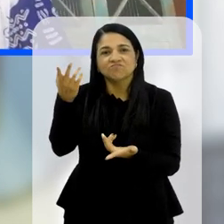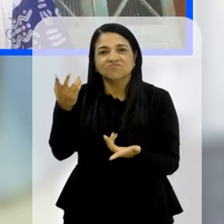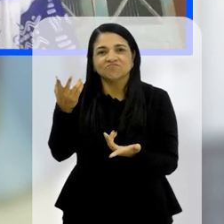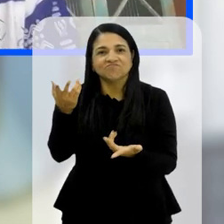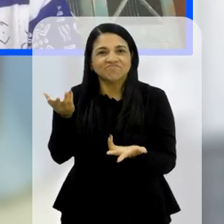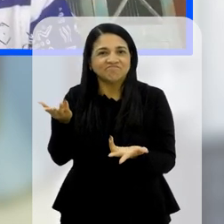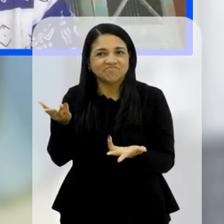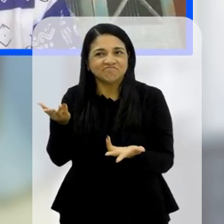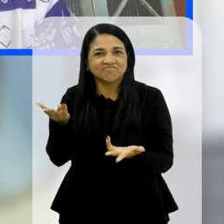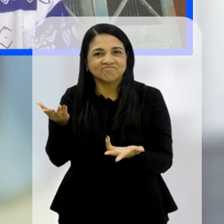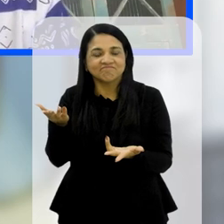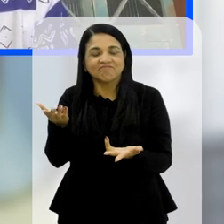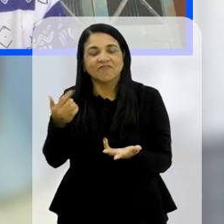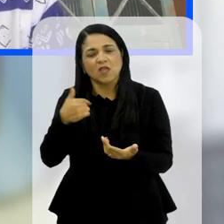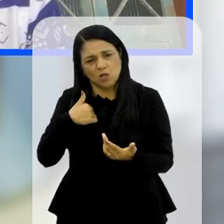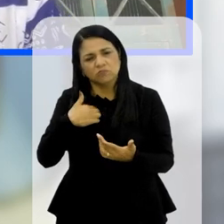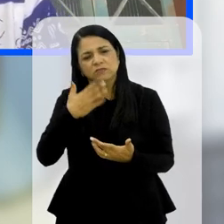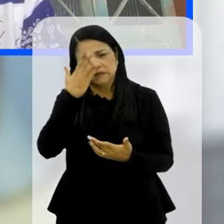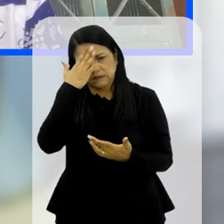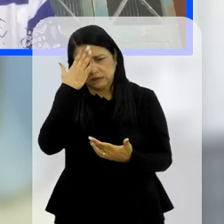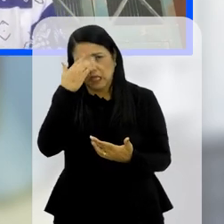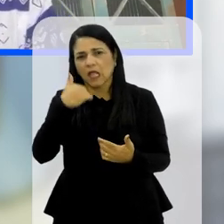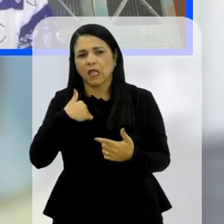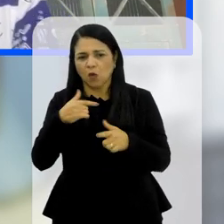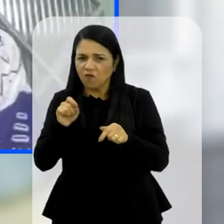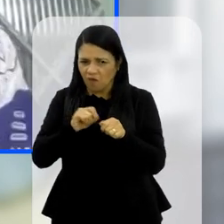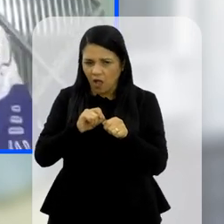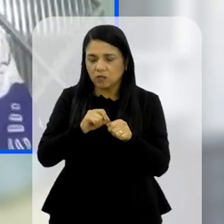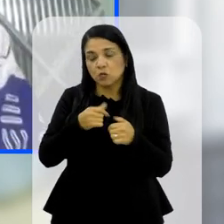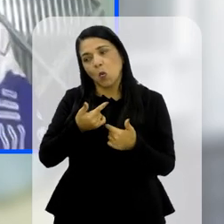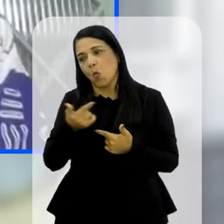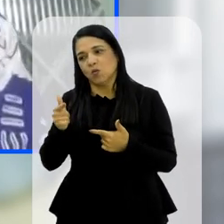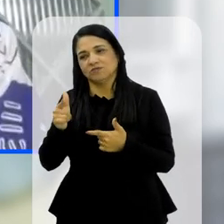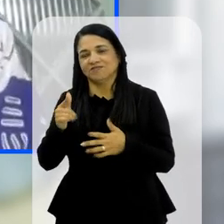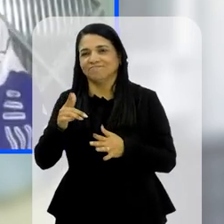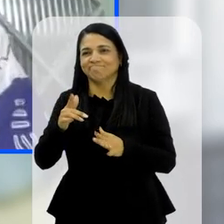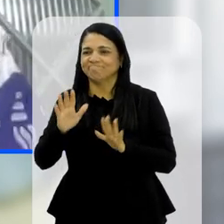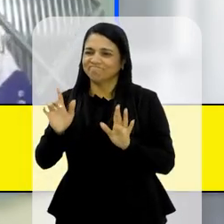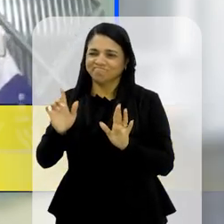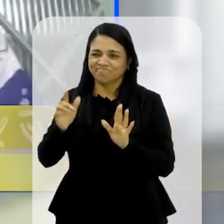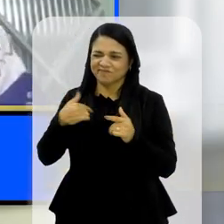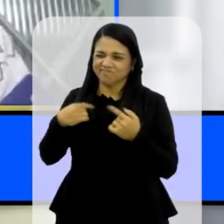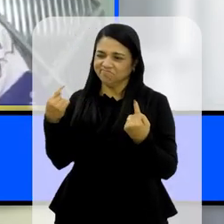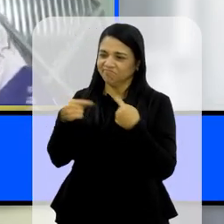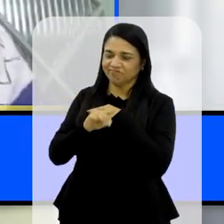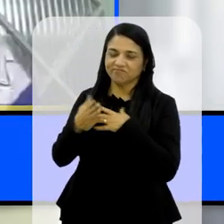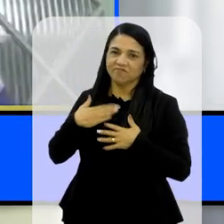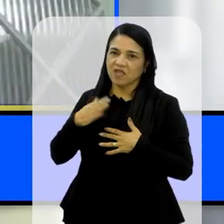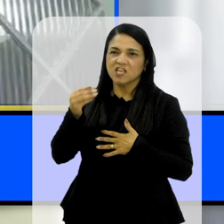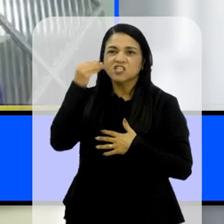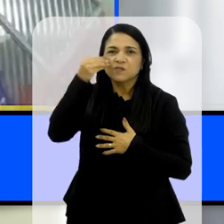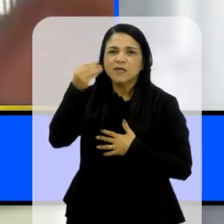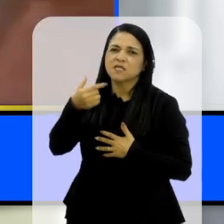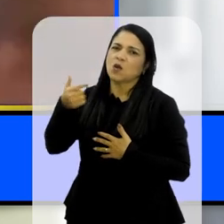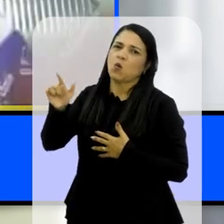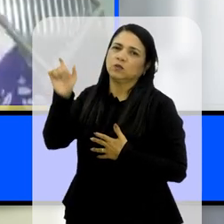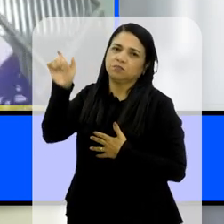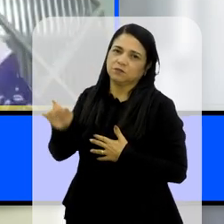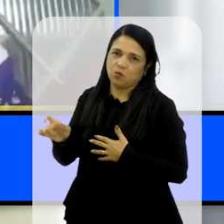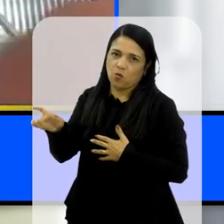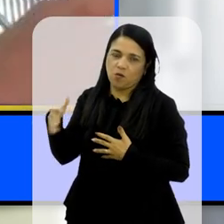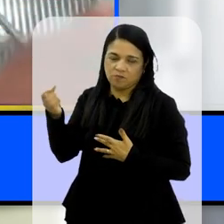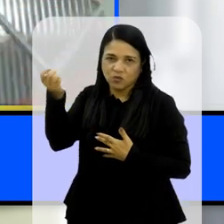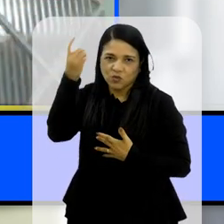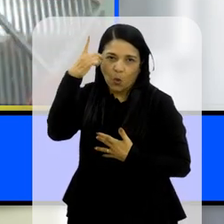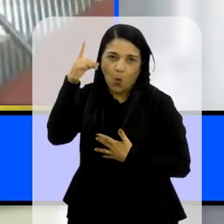não tem o talento mesmo para exercer aquela função, né? Tem coisas que eu sei que eu posso fazer e tem outras coisas que eu prefiro deixar quem tem